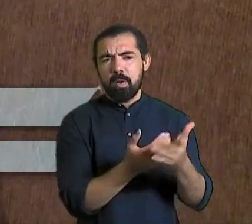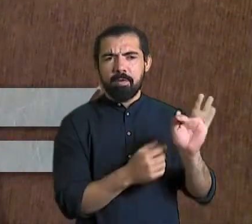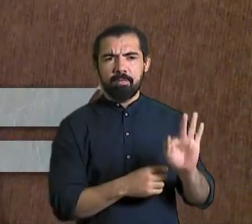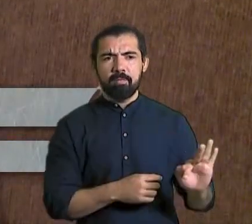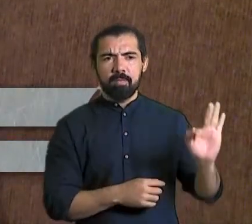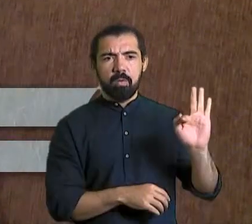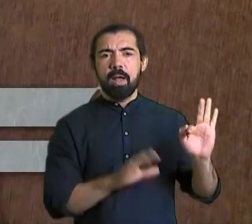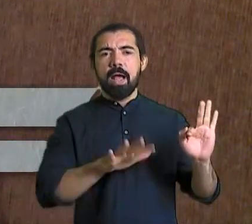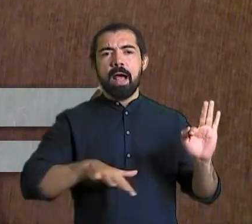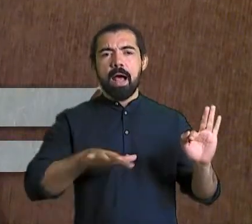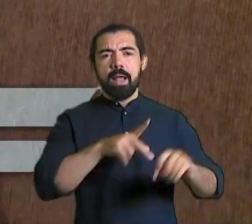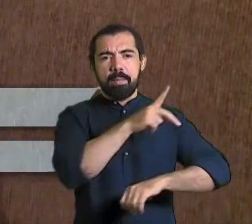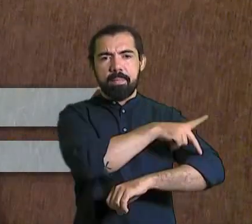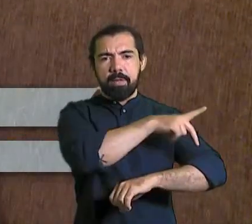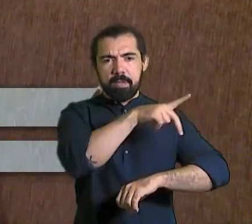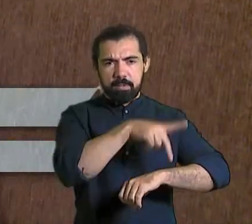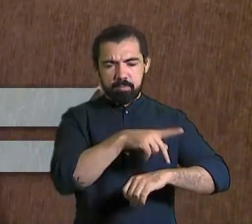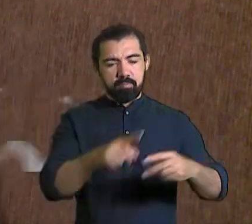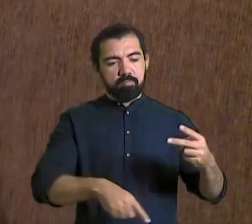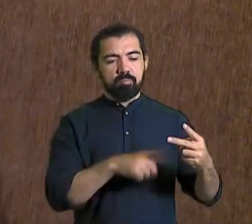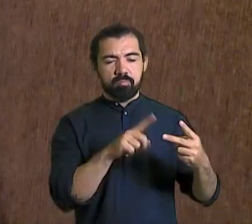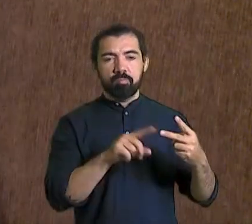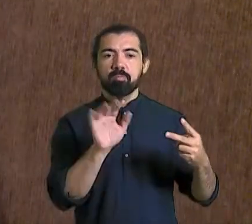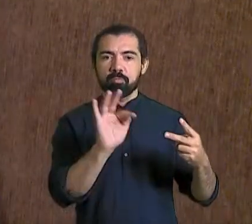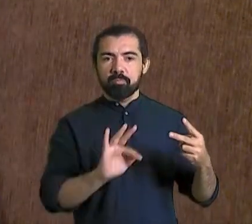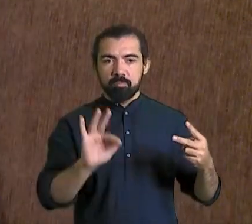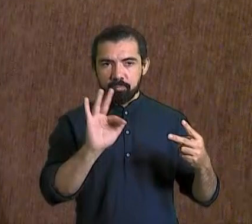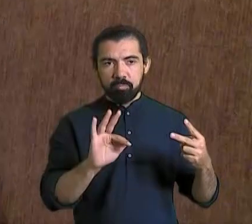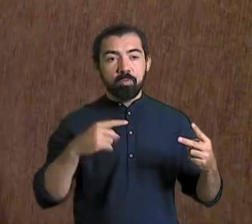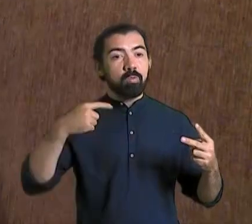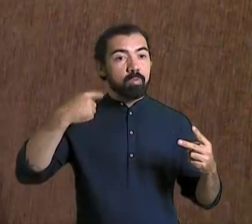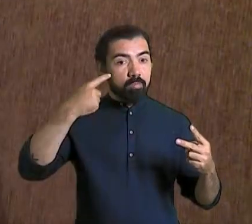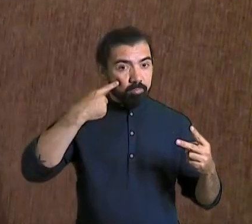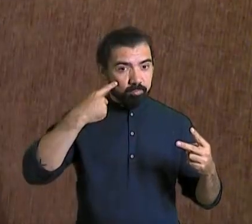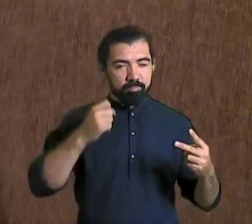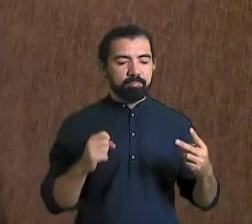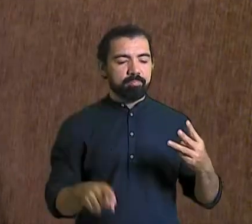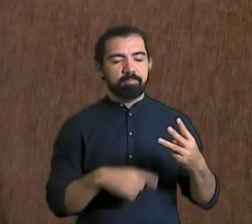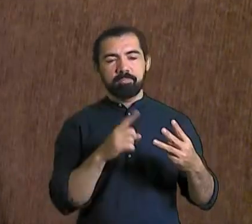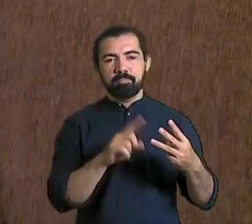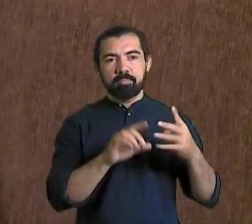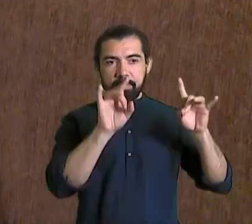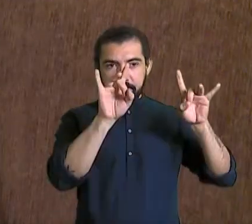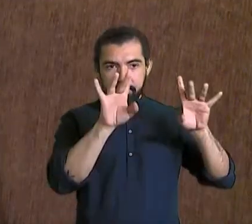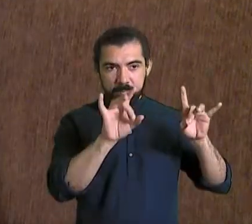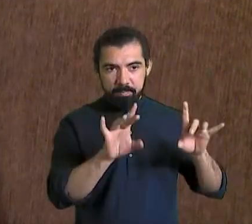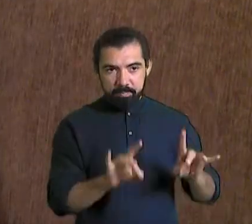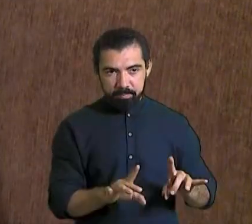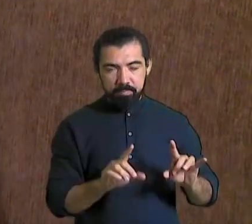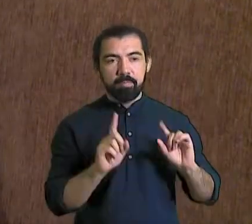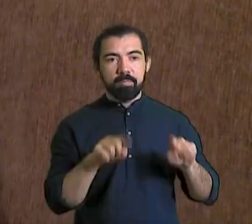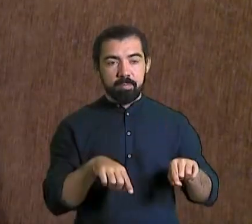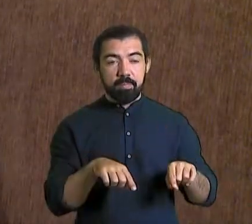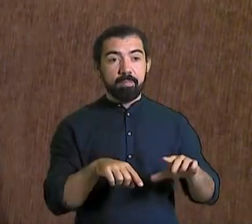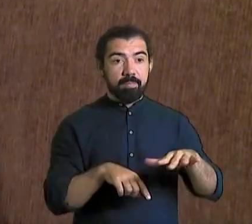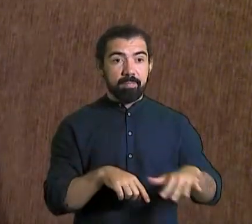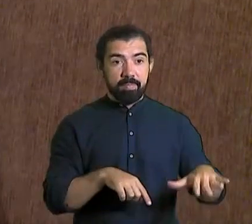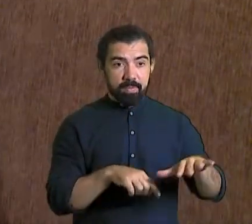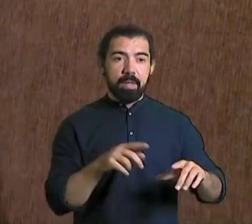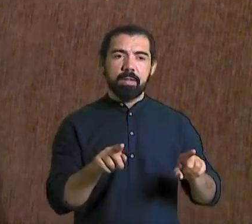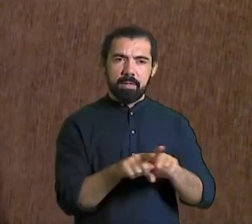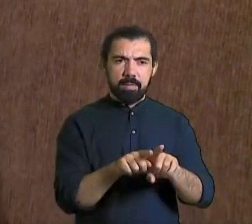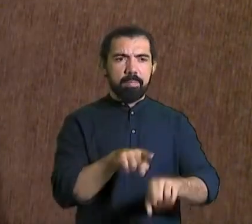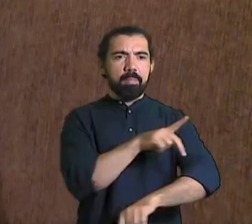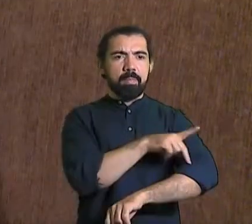em pedagogia, uma outra graduação em direito, fiz uma especialização na área da pedagogia